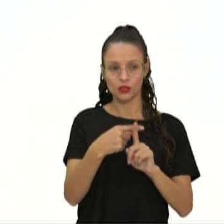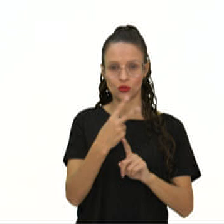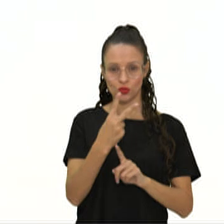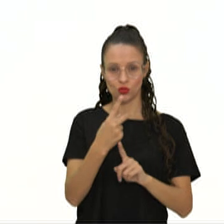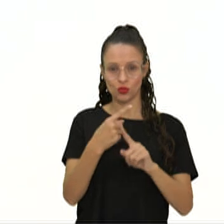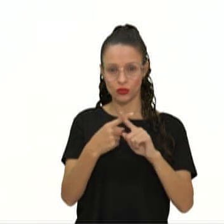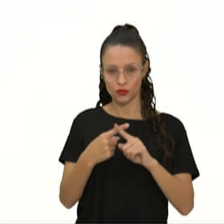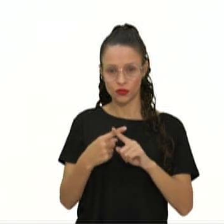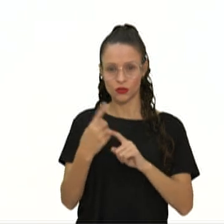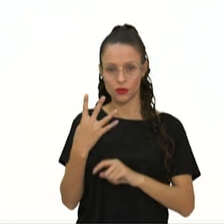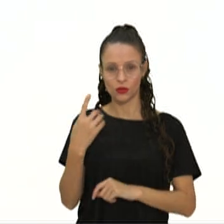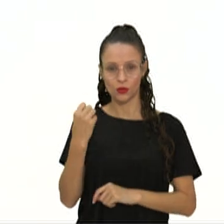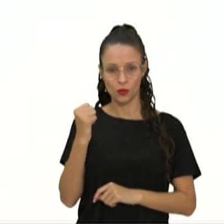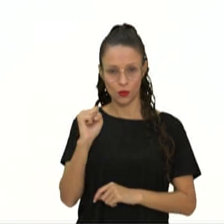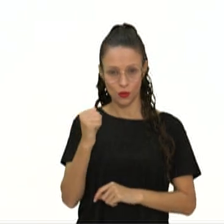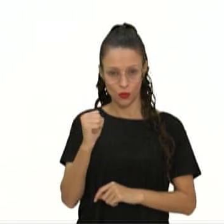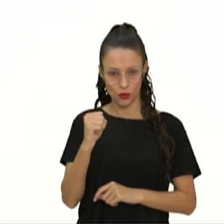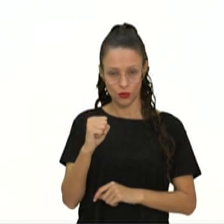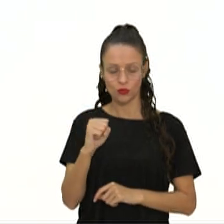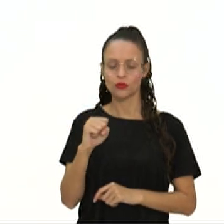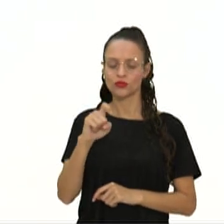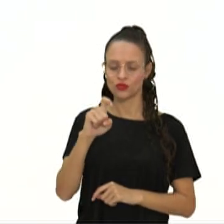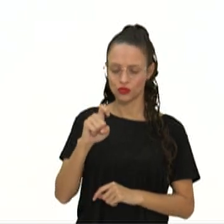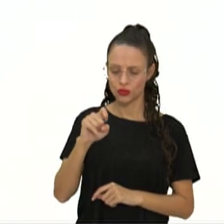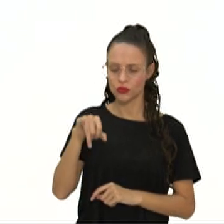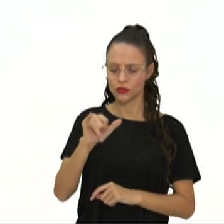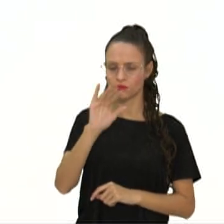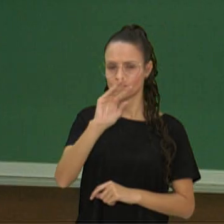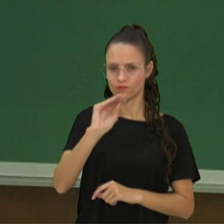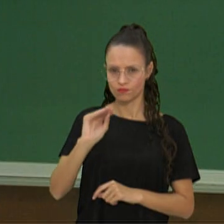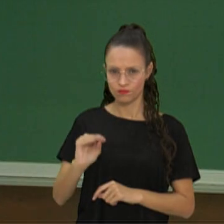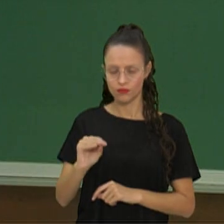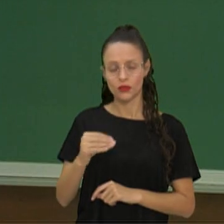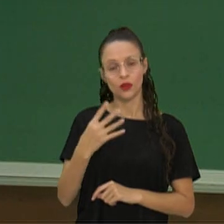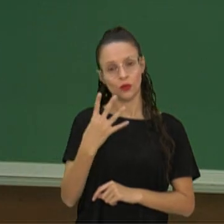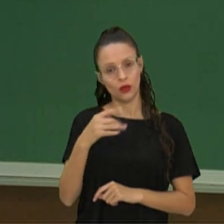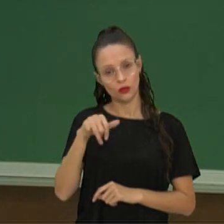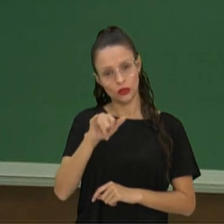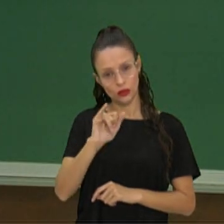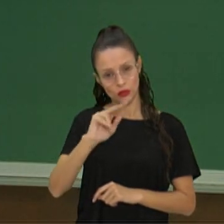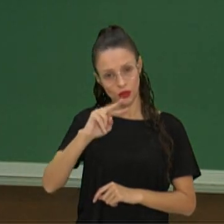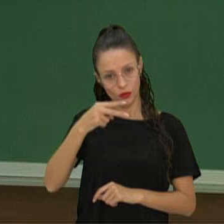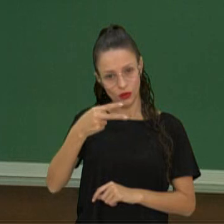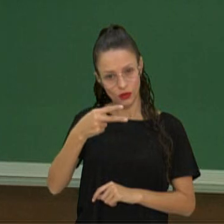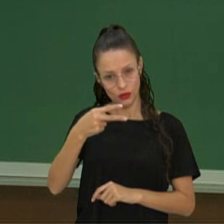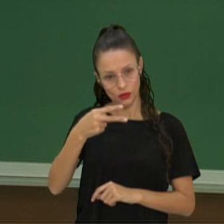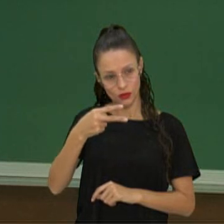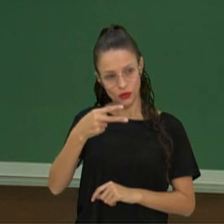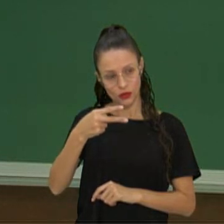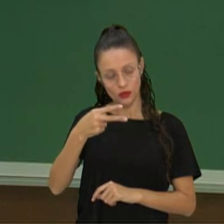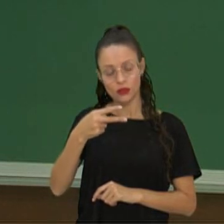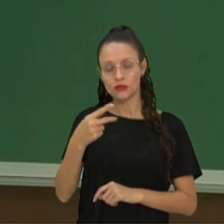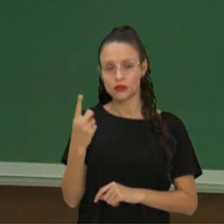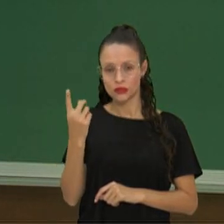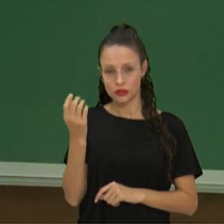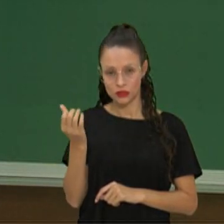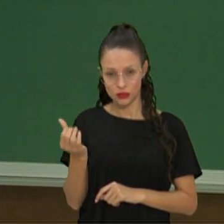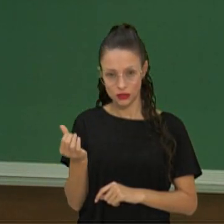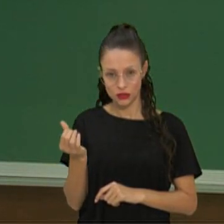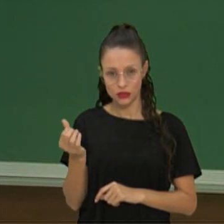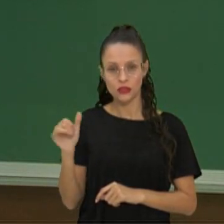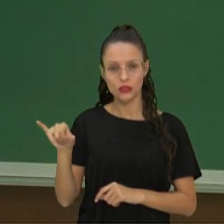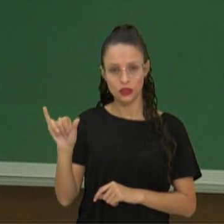4, 8, repete o x, repete o y. E 4y ao quadrado, 4 ao quadrado é 16, e repete